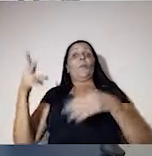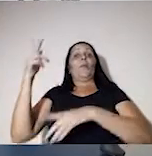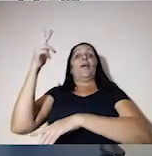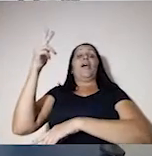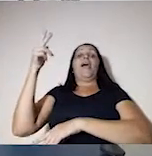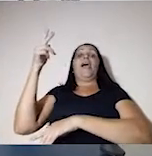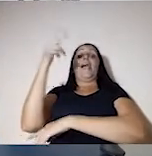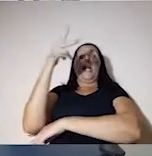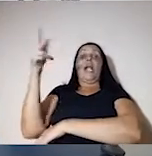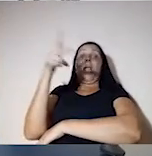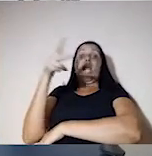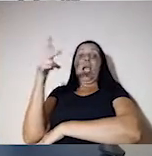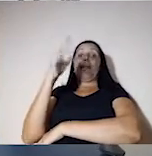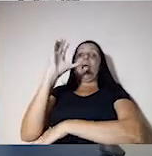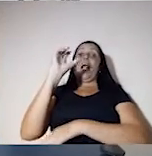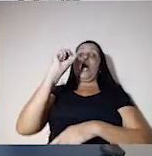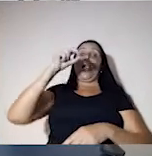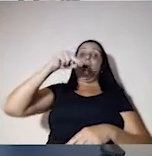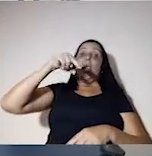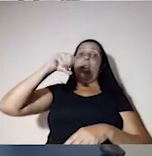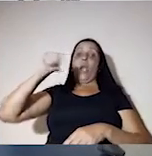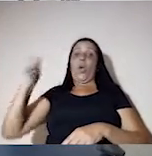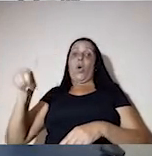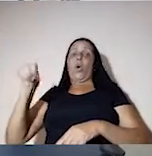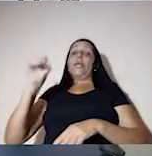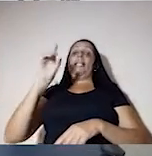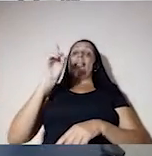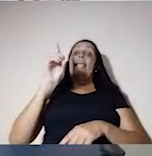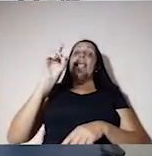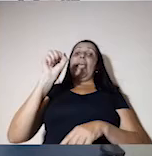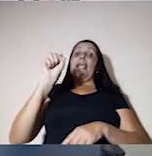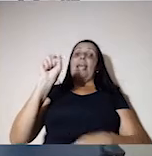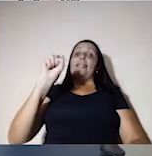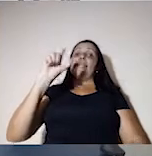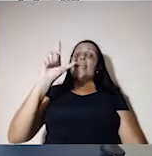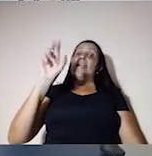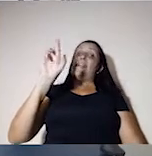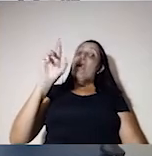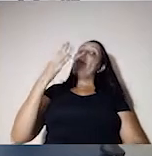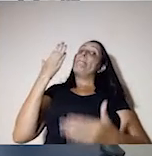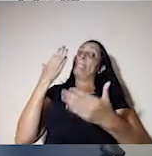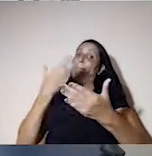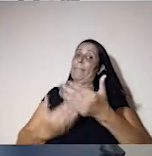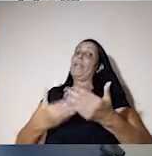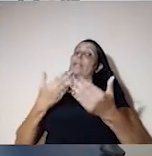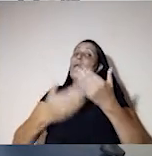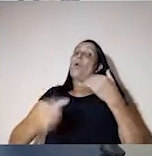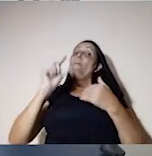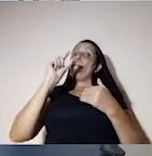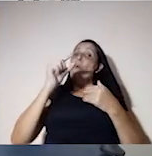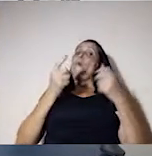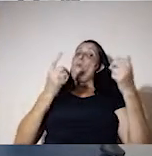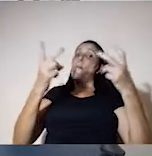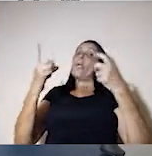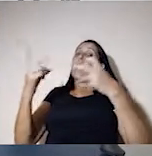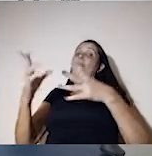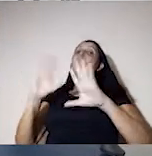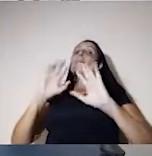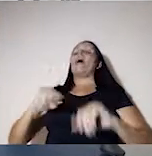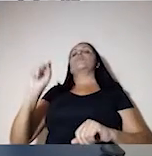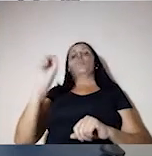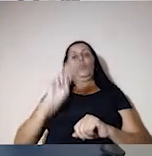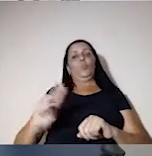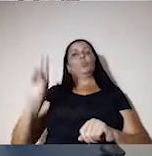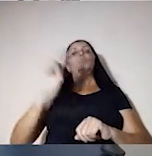Então, as câmeras Canon DSLR, elas perderam bastante mercado, mas